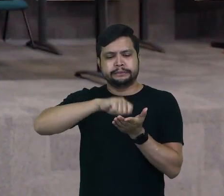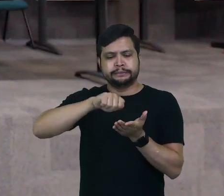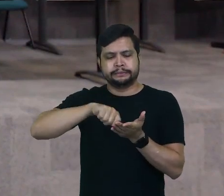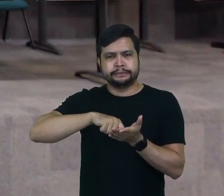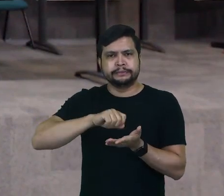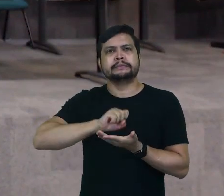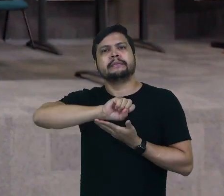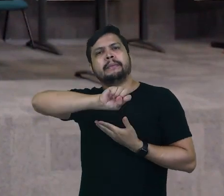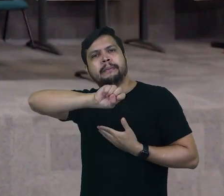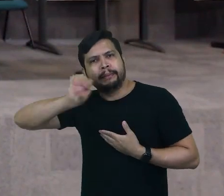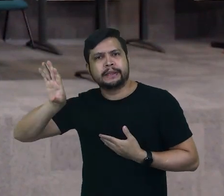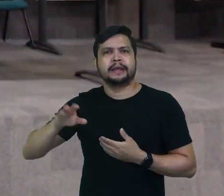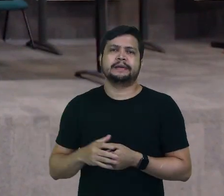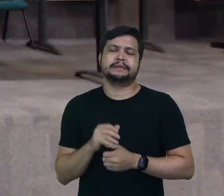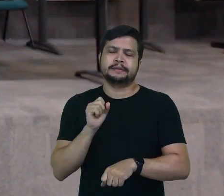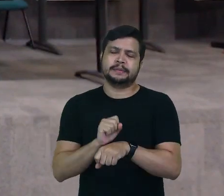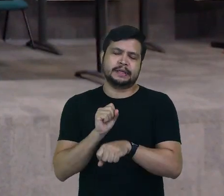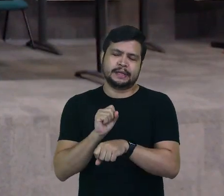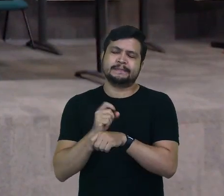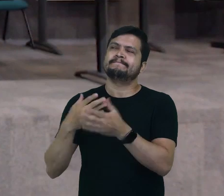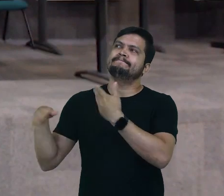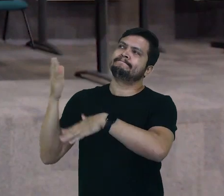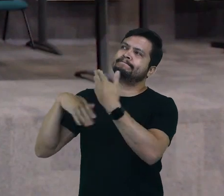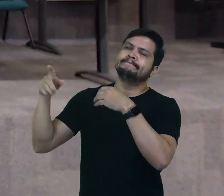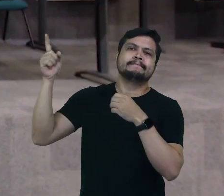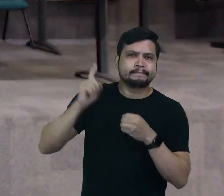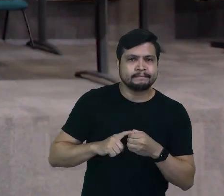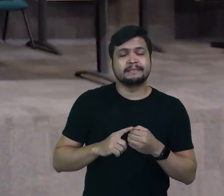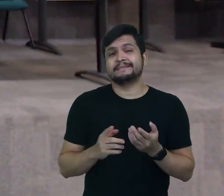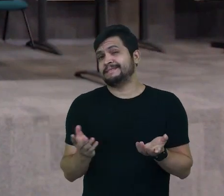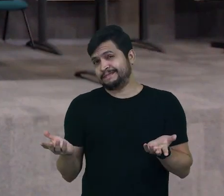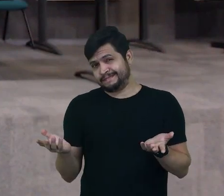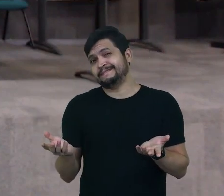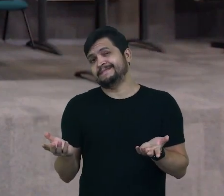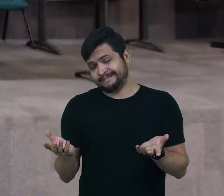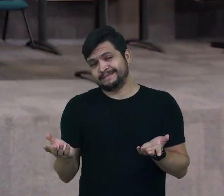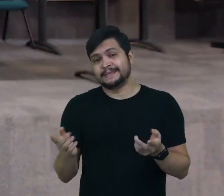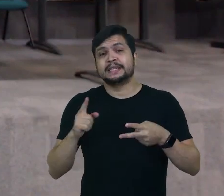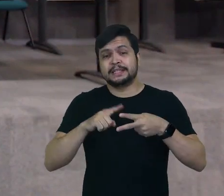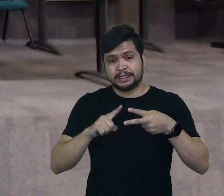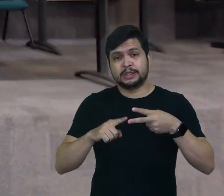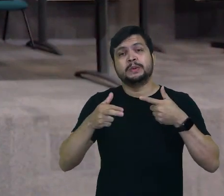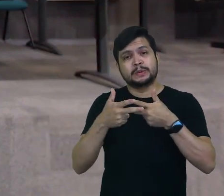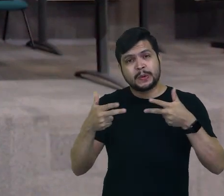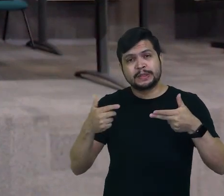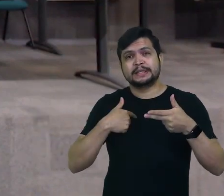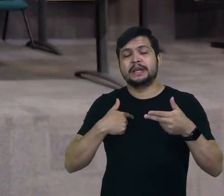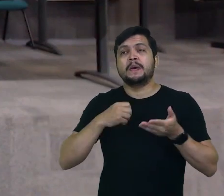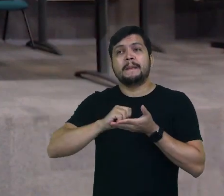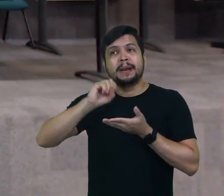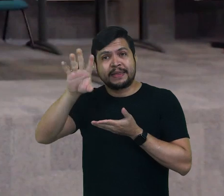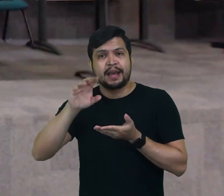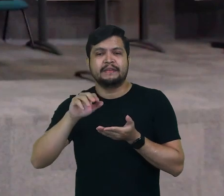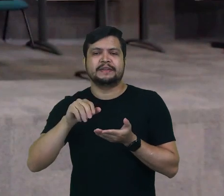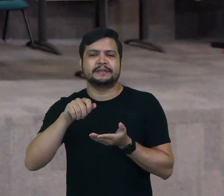aguardava ansiosamente pelo correio. Eram os periódicos do Comute e as cartas do presidente do São Paulo Futebol